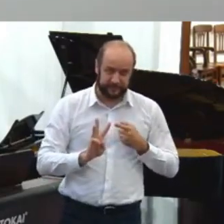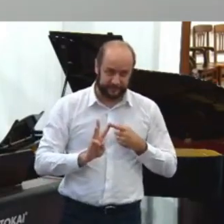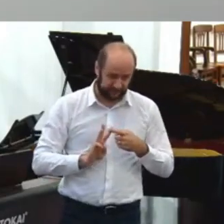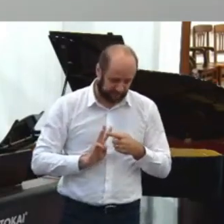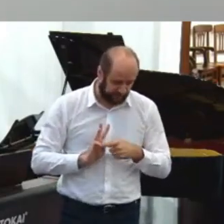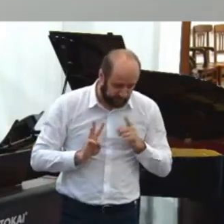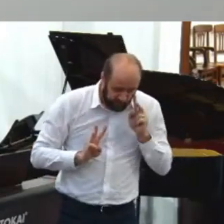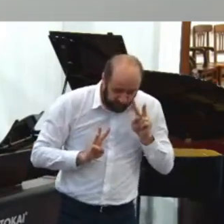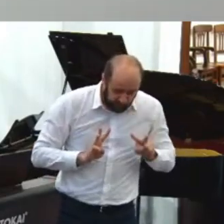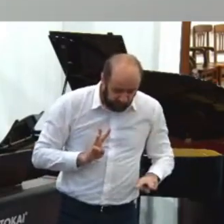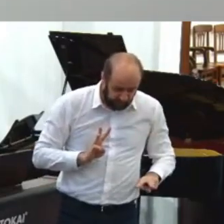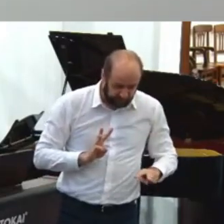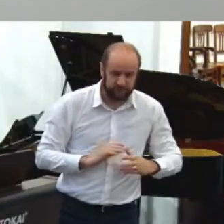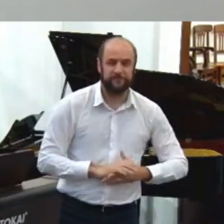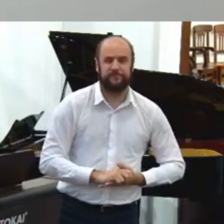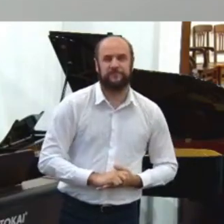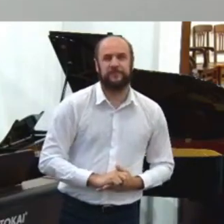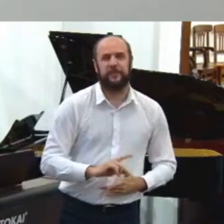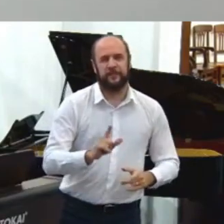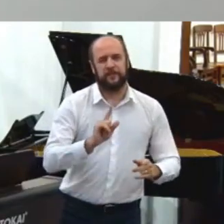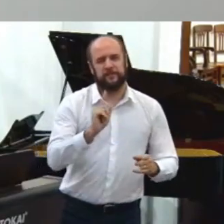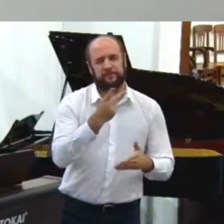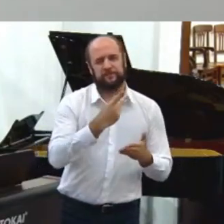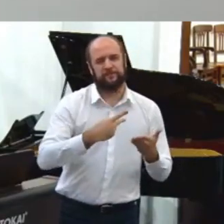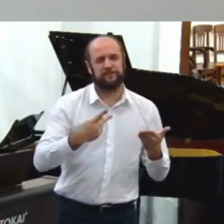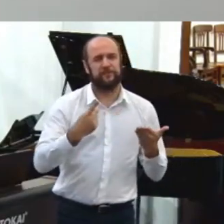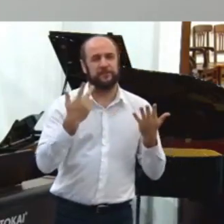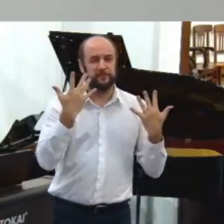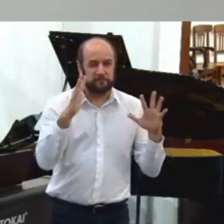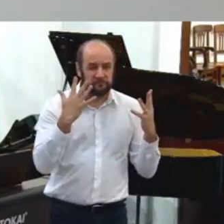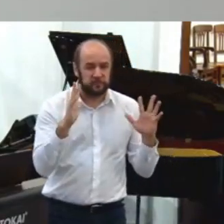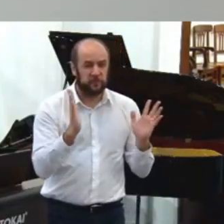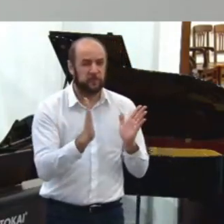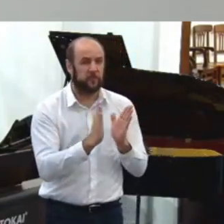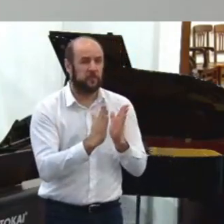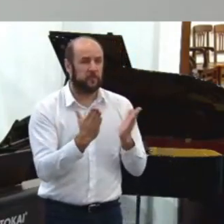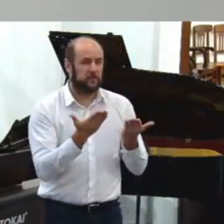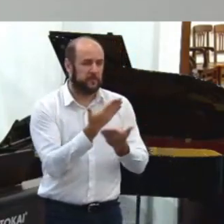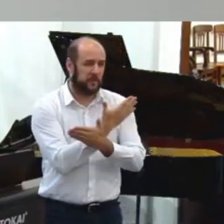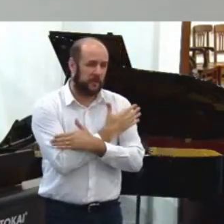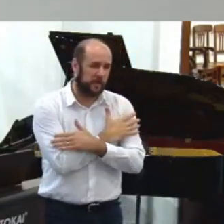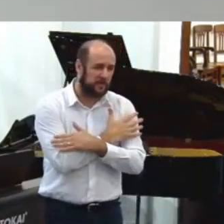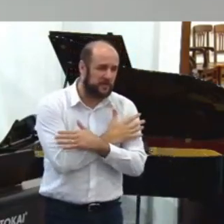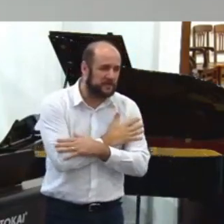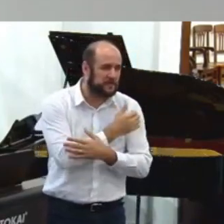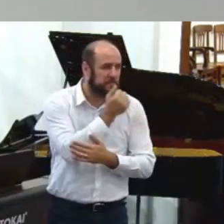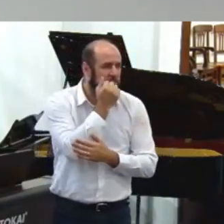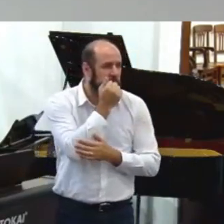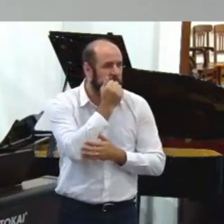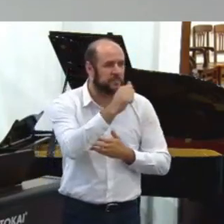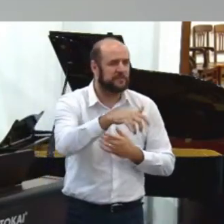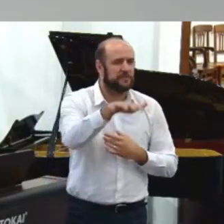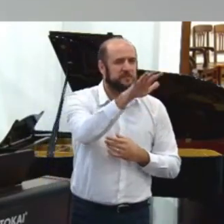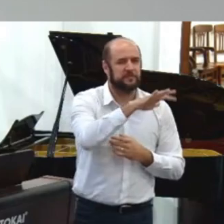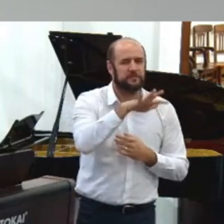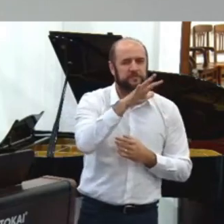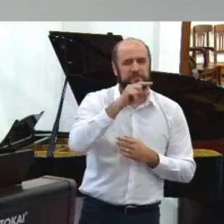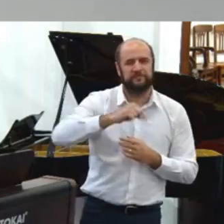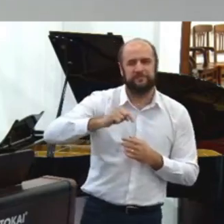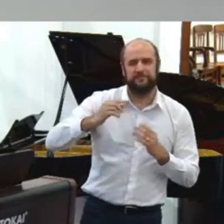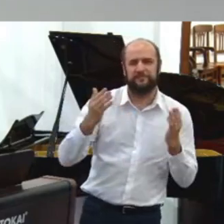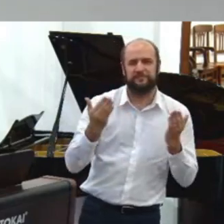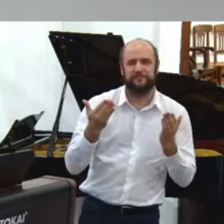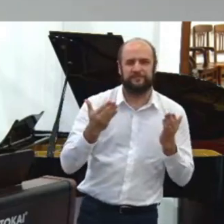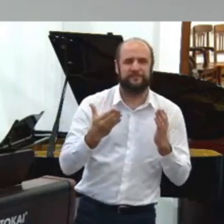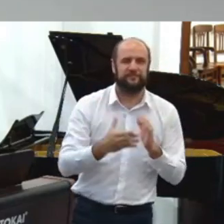apenas e também e muito para parabenizar, para abraçar carinhosamente todas as mães que